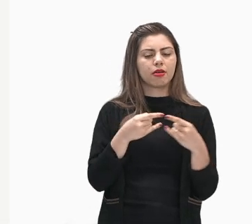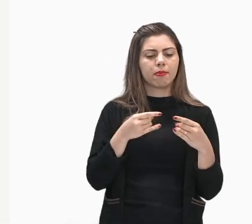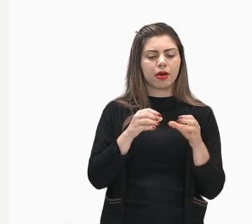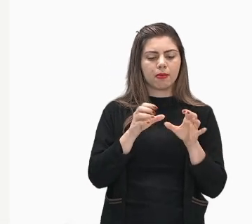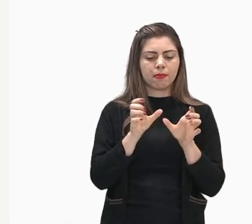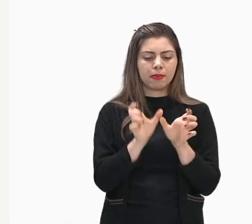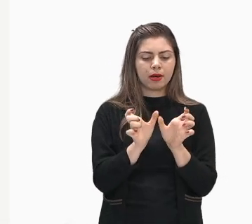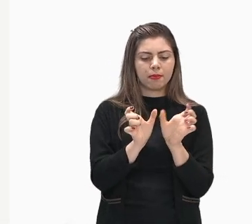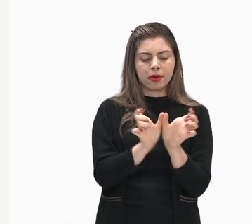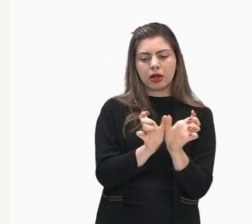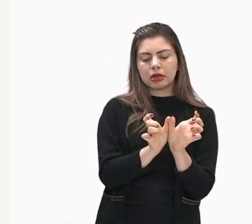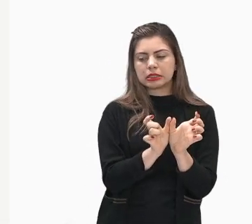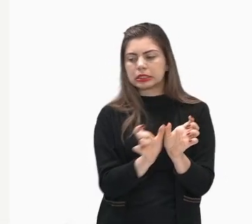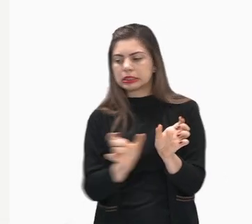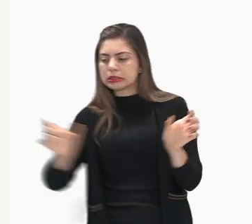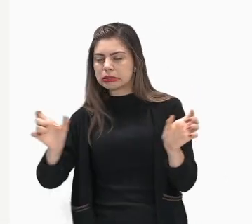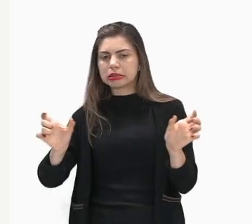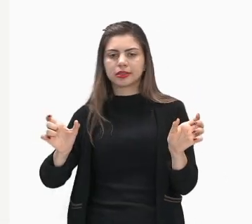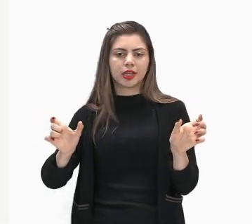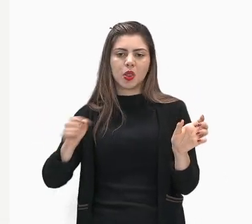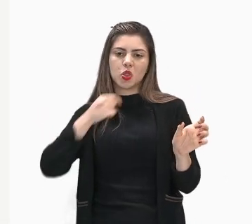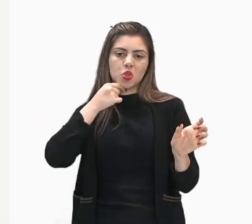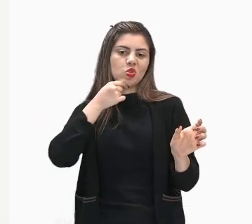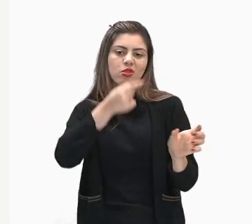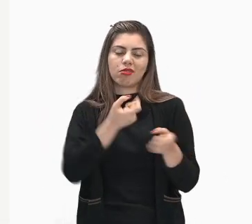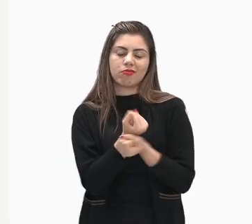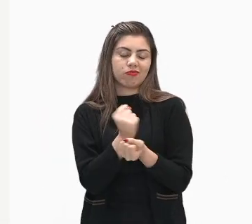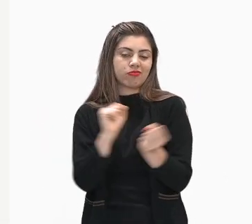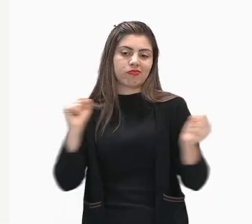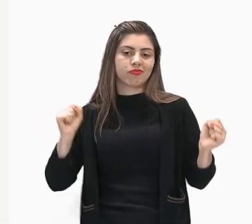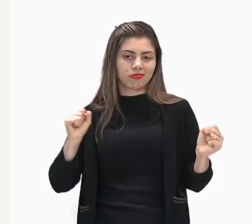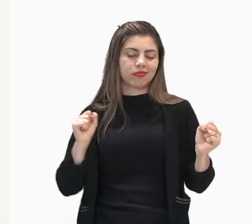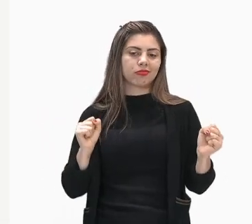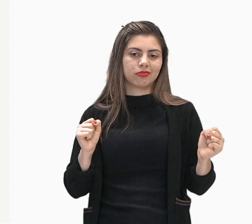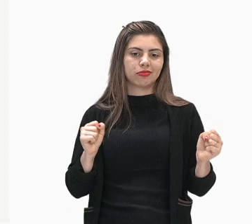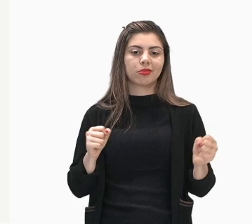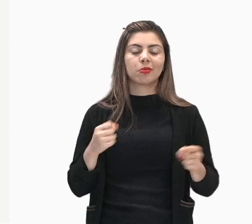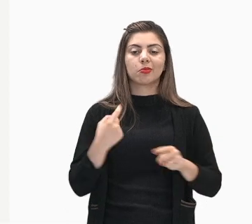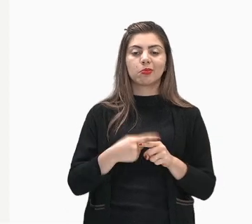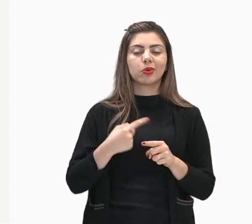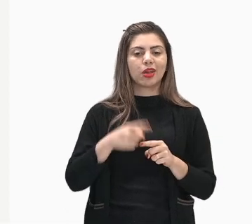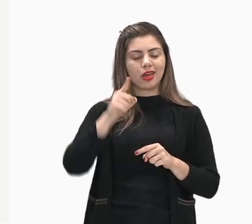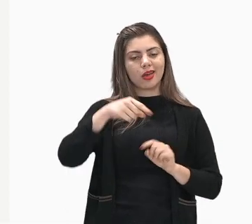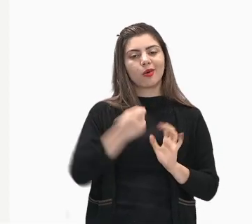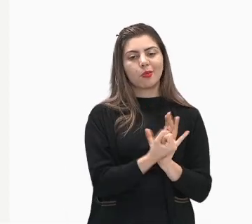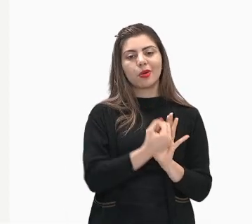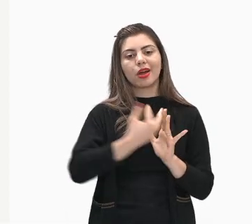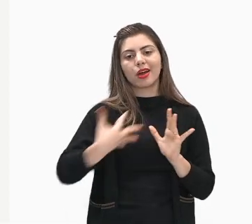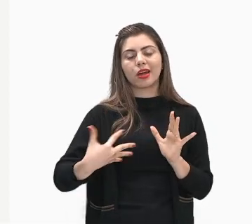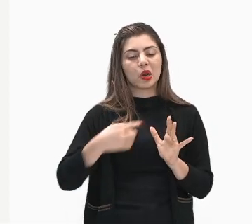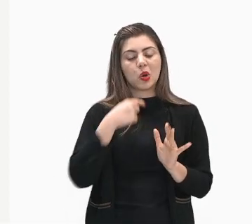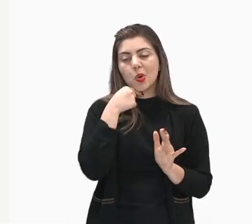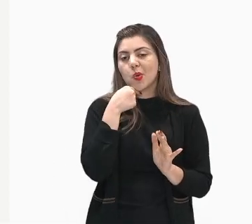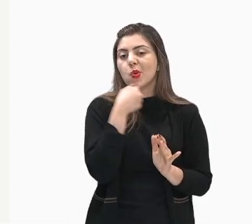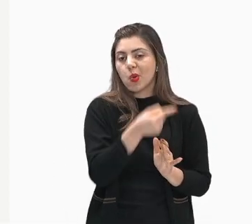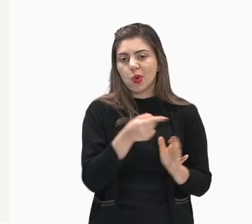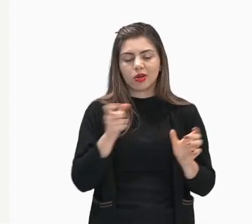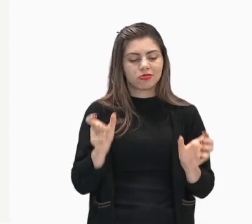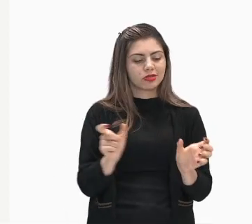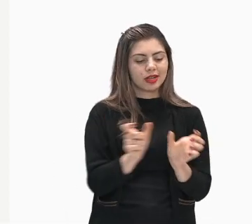tá? A inseparabilidade dos polos magnéticos é uma propriedade que indica a impossibilidade